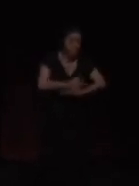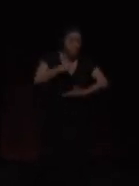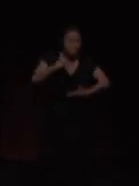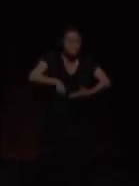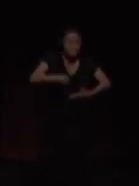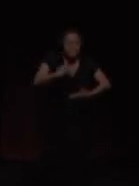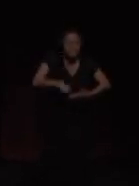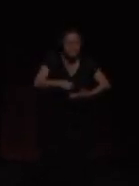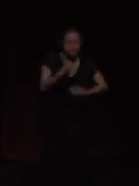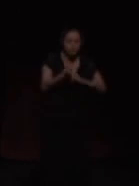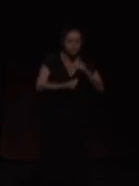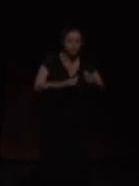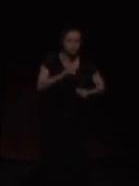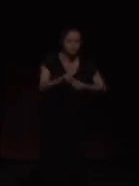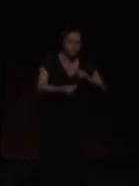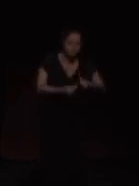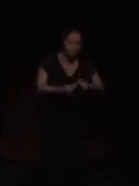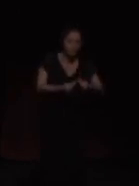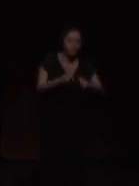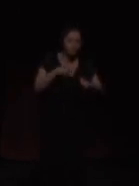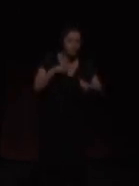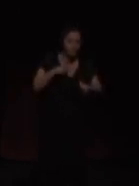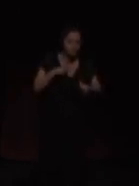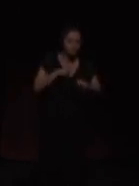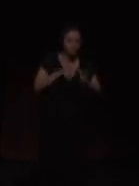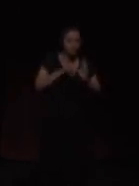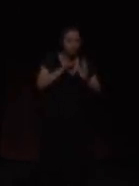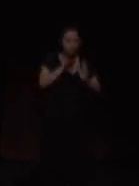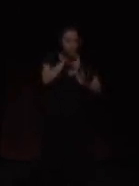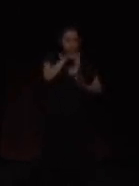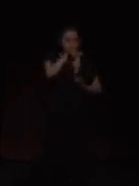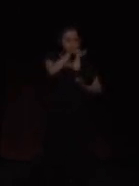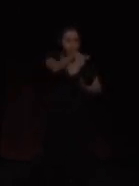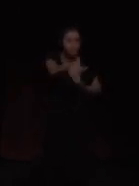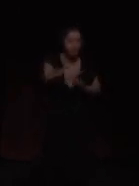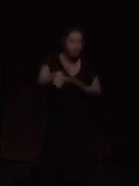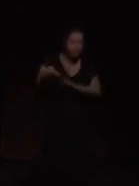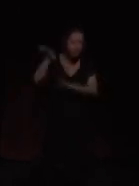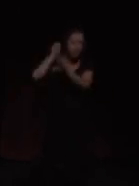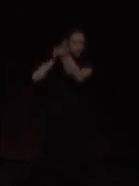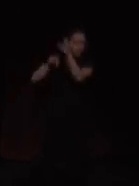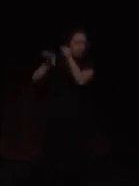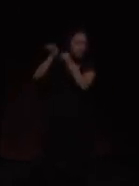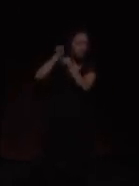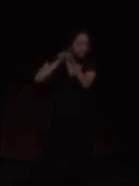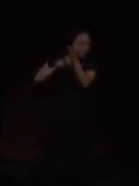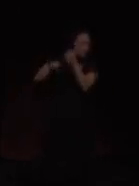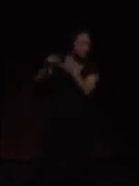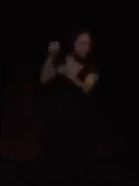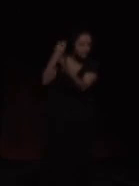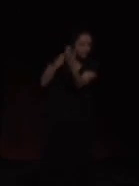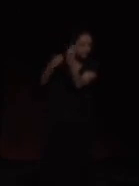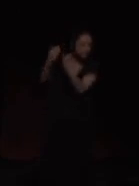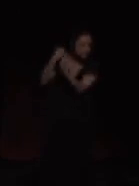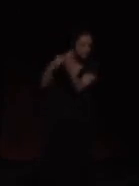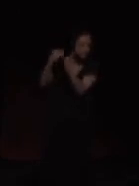fundamental trabalhar nas sonoridades. Nós esquecemos quase esse trabalho.